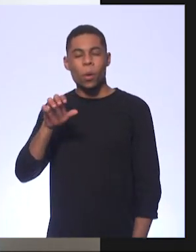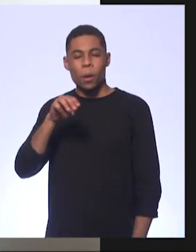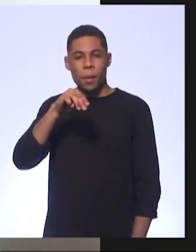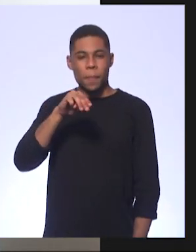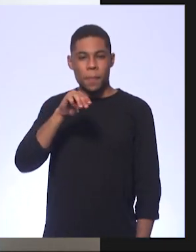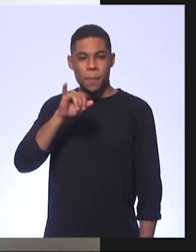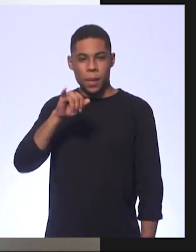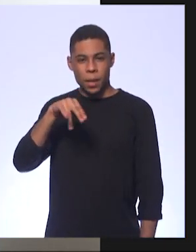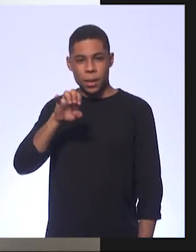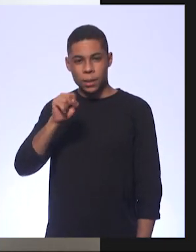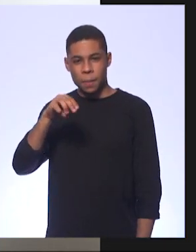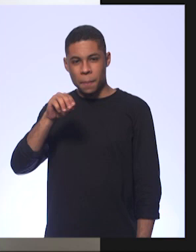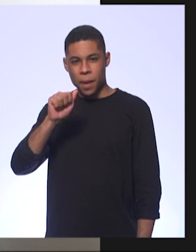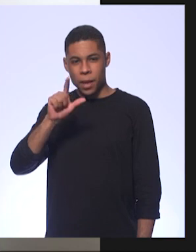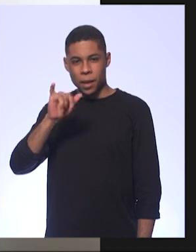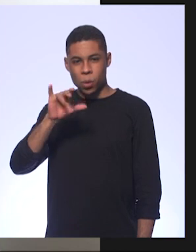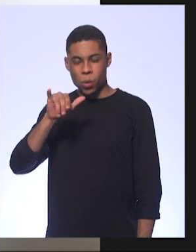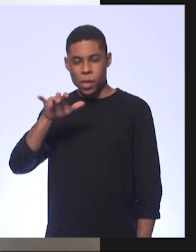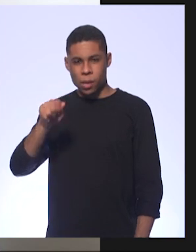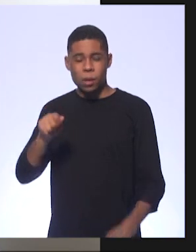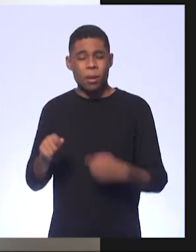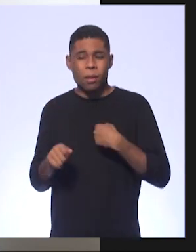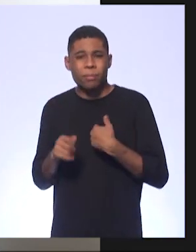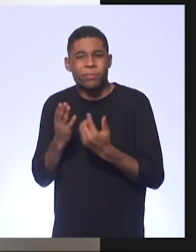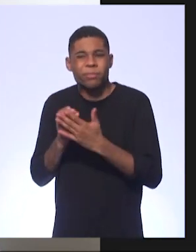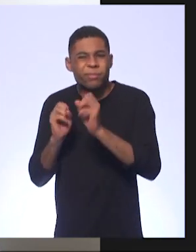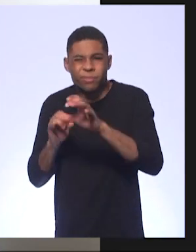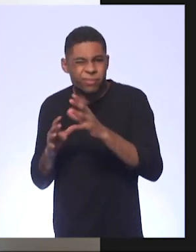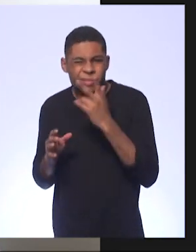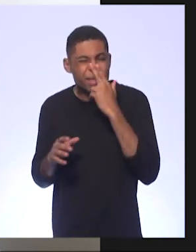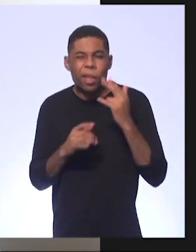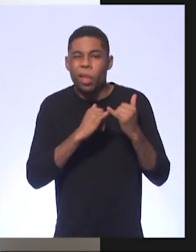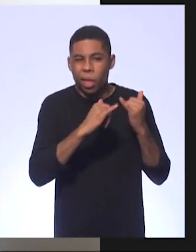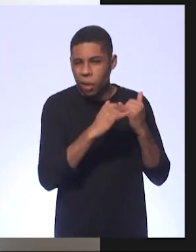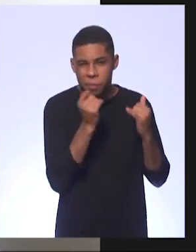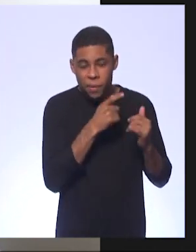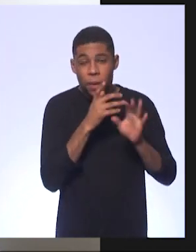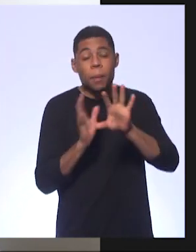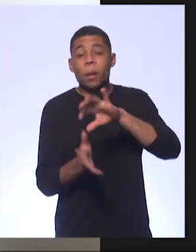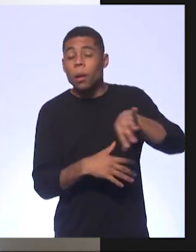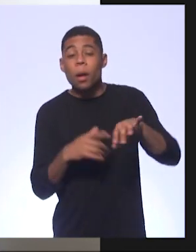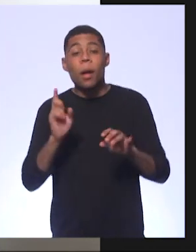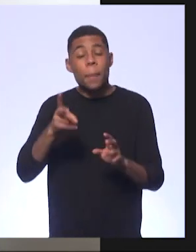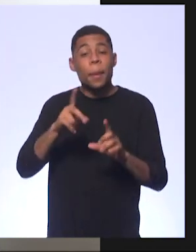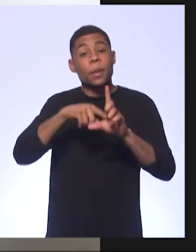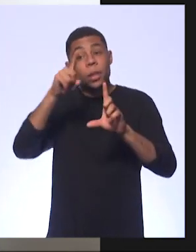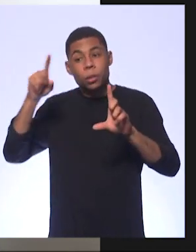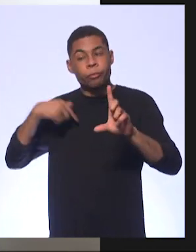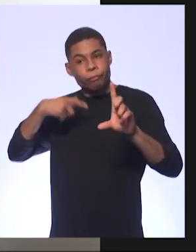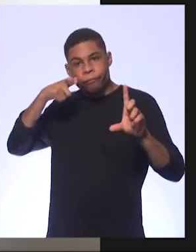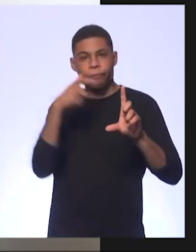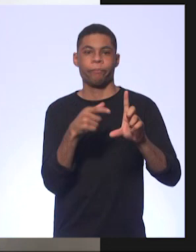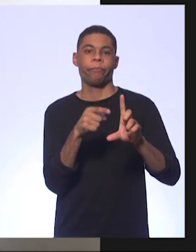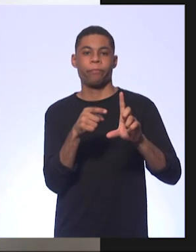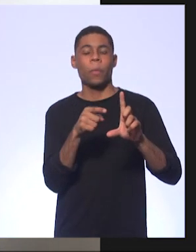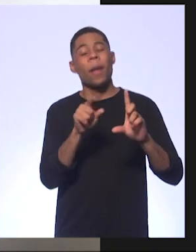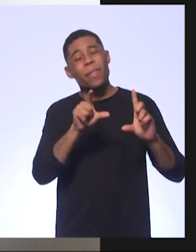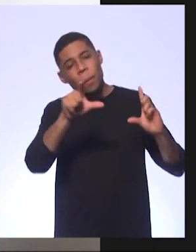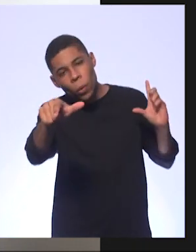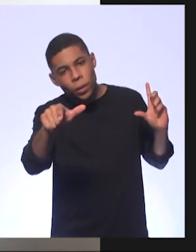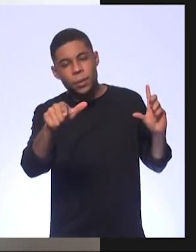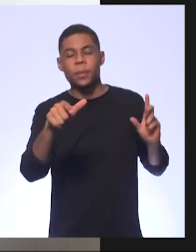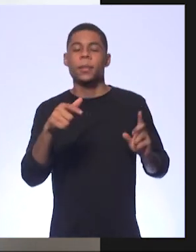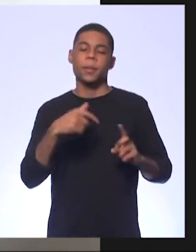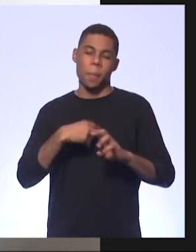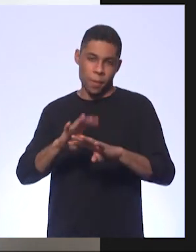os problemas da educação com o conhecimento que eu adquiri, primeiro na estatística, mais anteriormente na matemática.